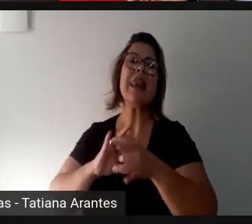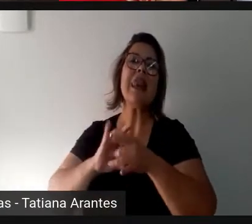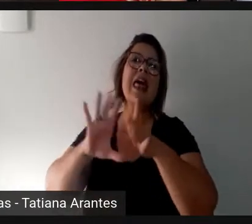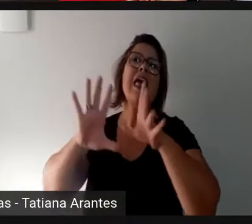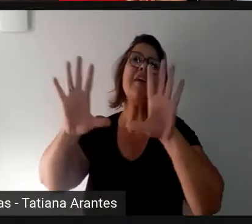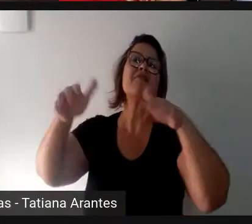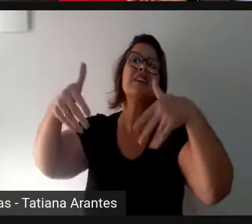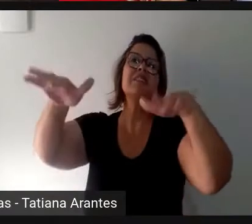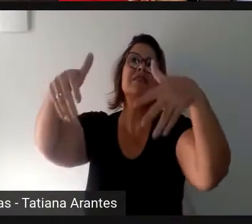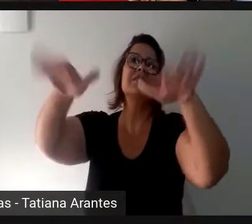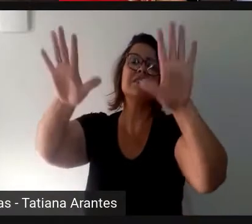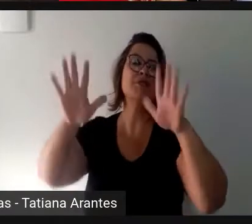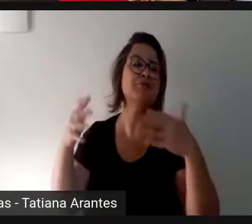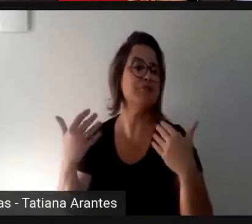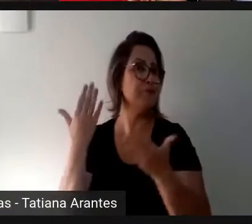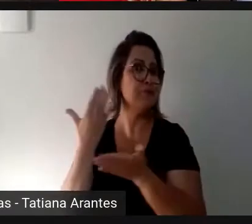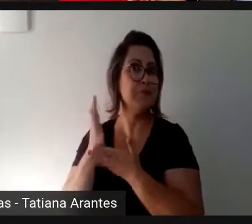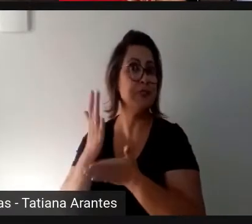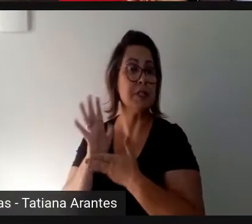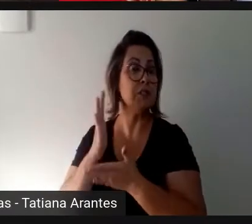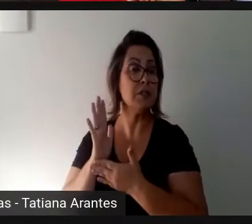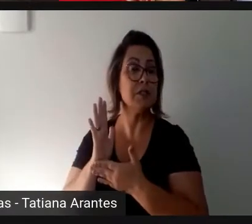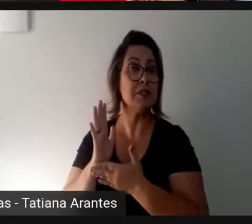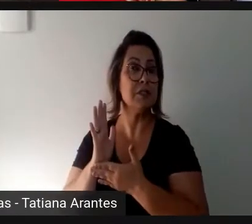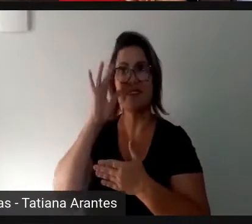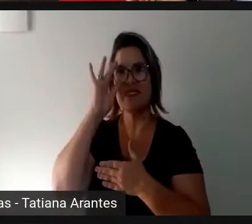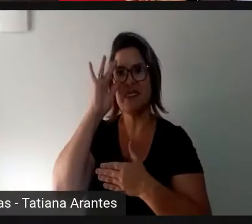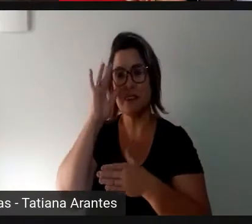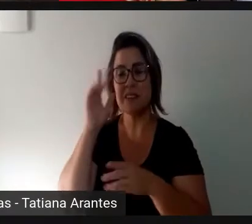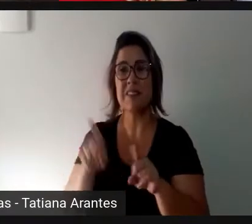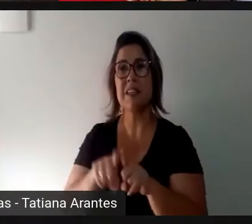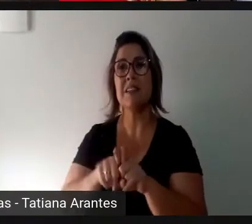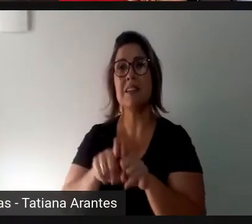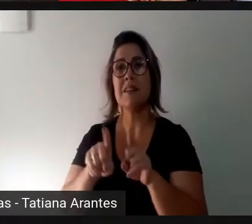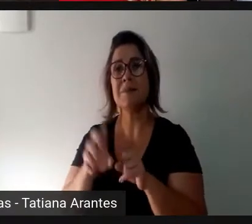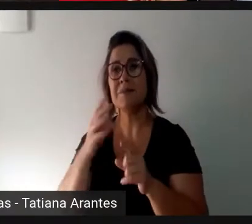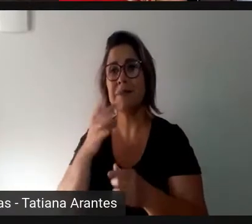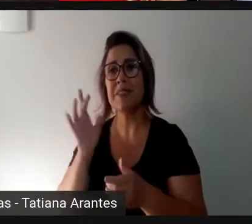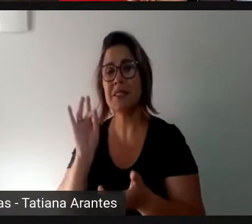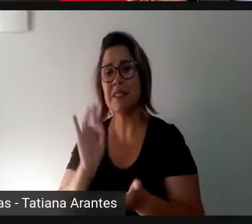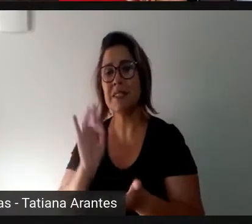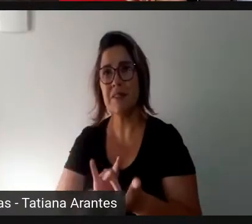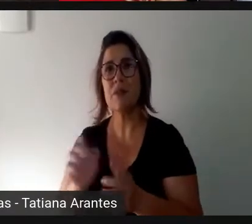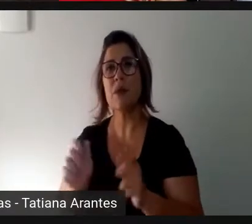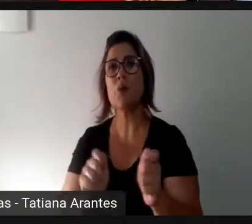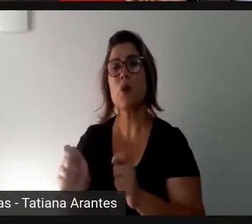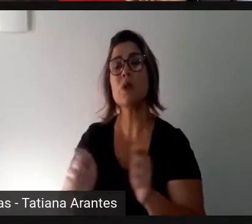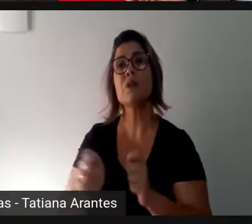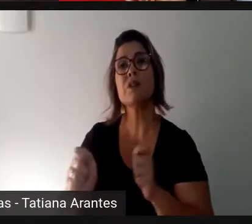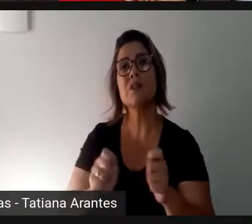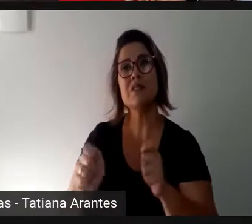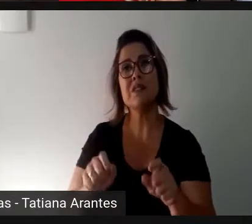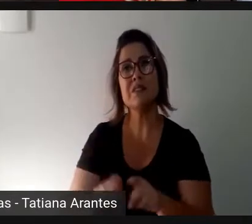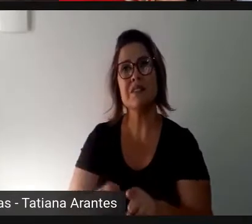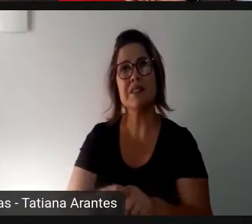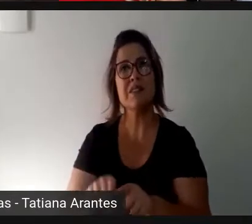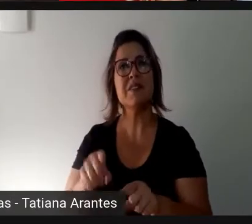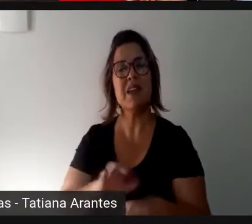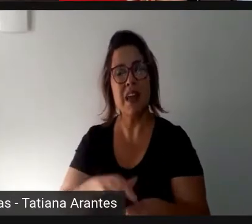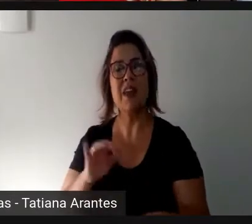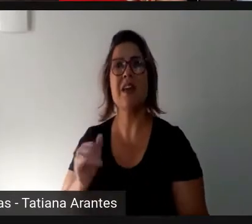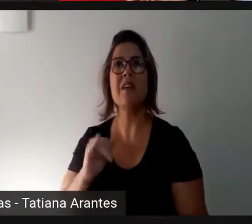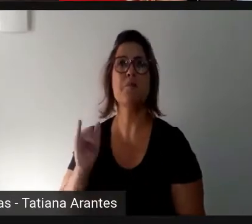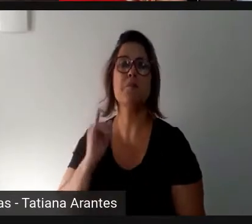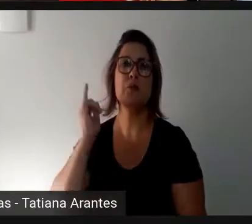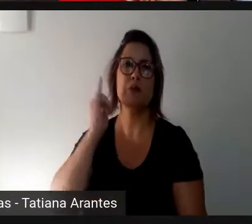tendo em vista que a gente não tem perna para tudo, essa, de fato, a gente tem que ter nos controles, porque elas, de fato, não são menos importantes. Eu não sei